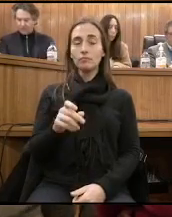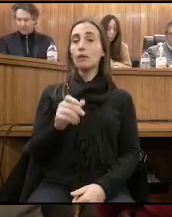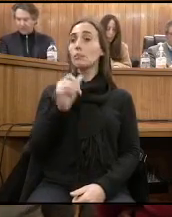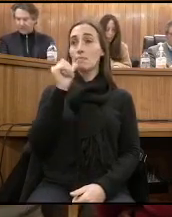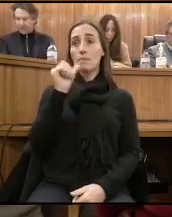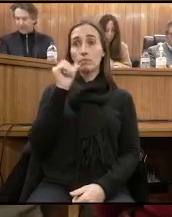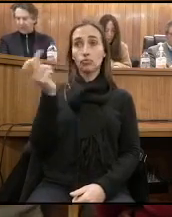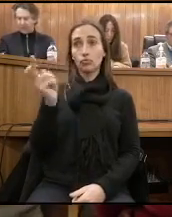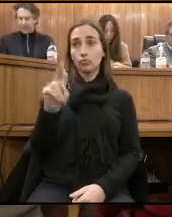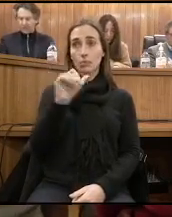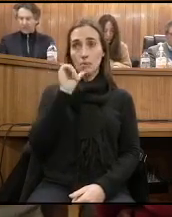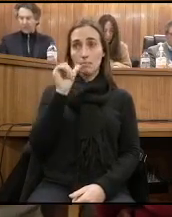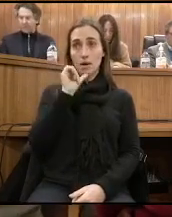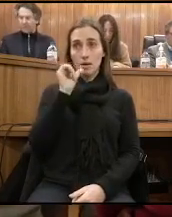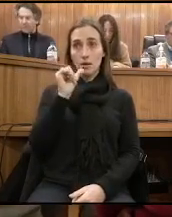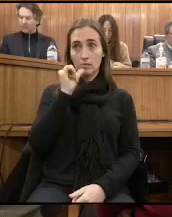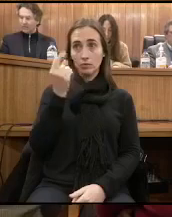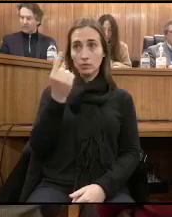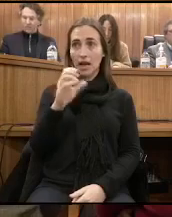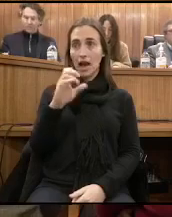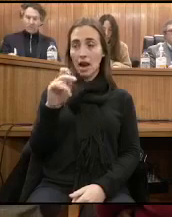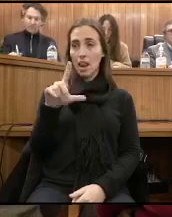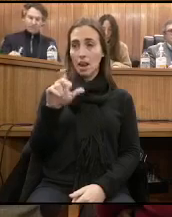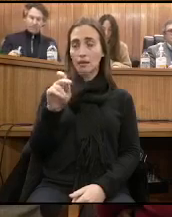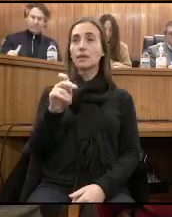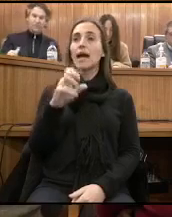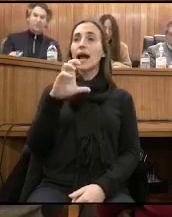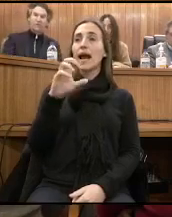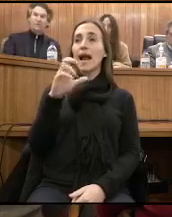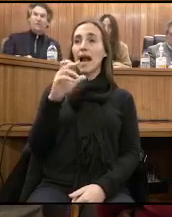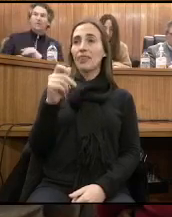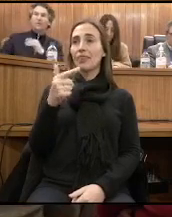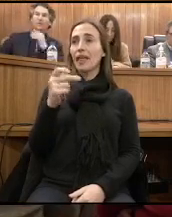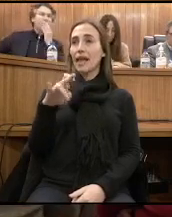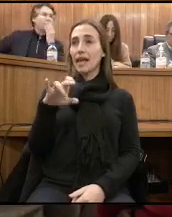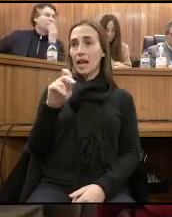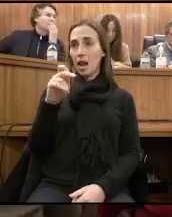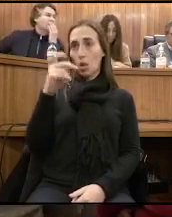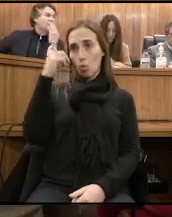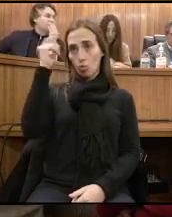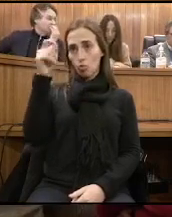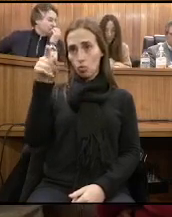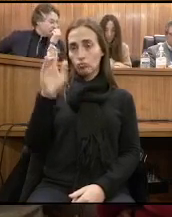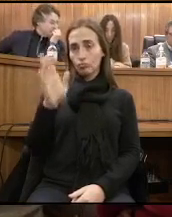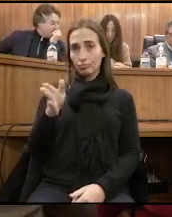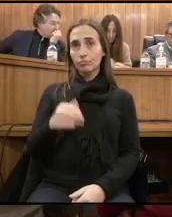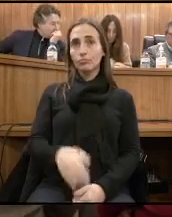ainda não chegou. Ok. Catarina Lobo, também está.